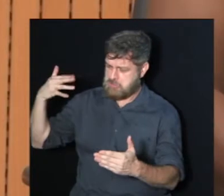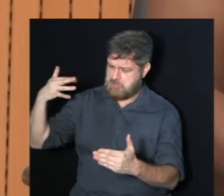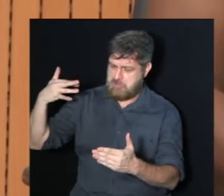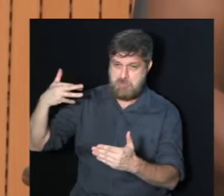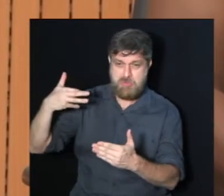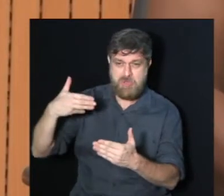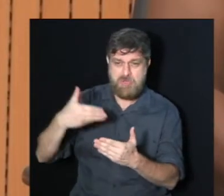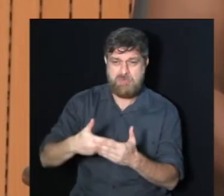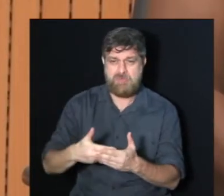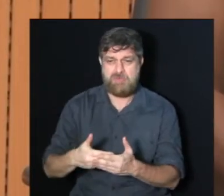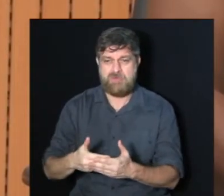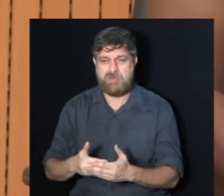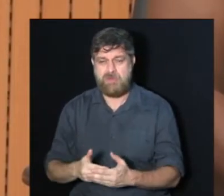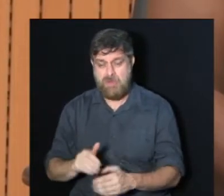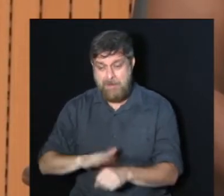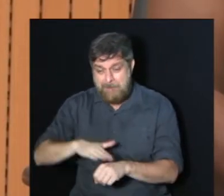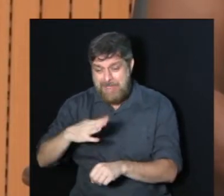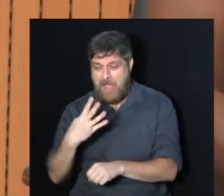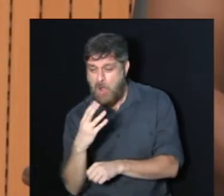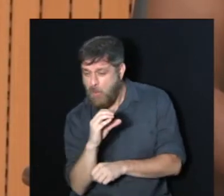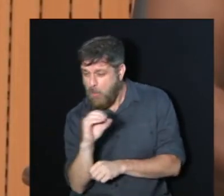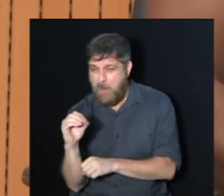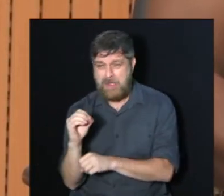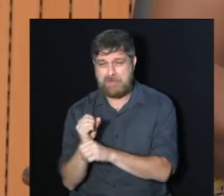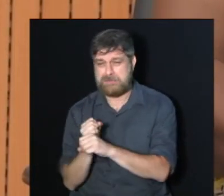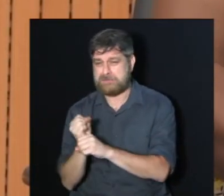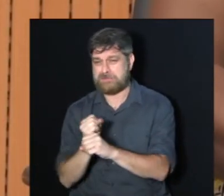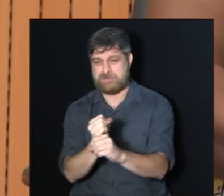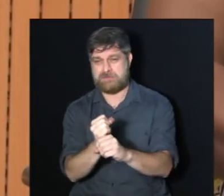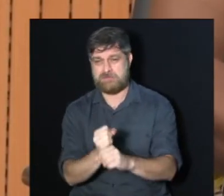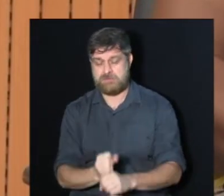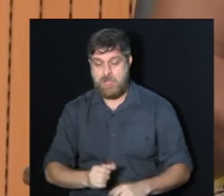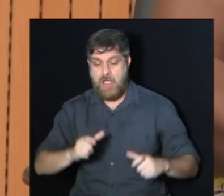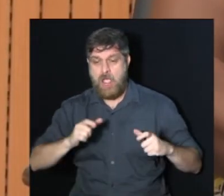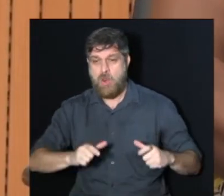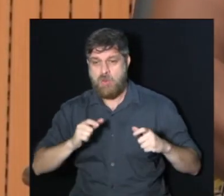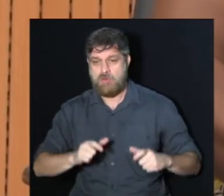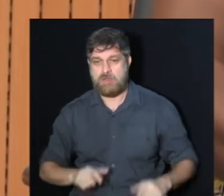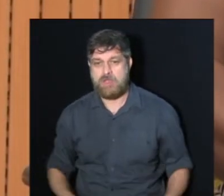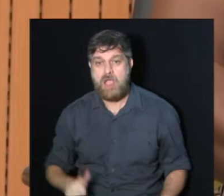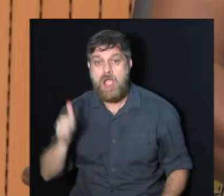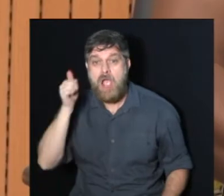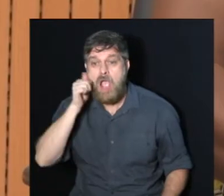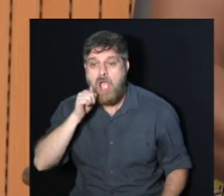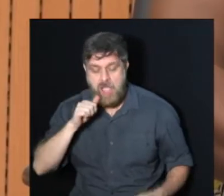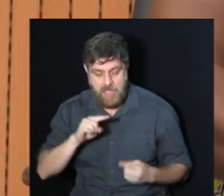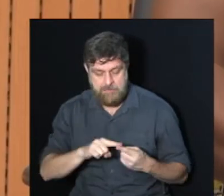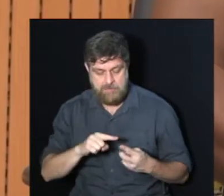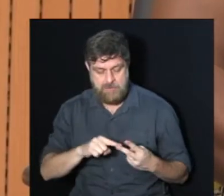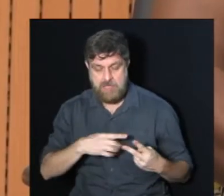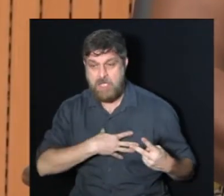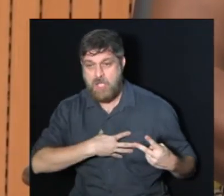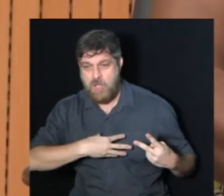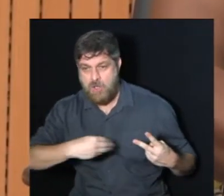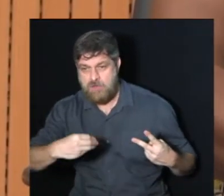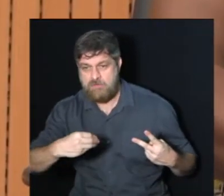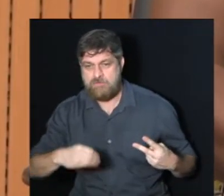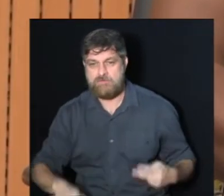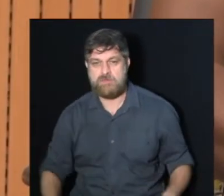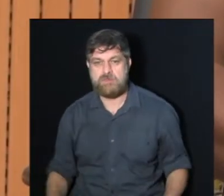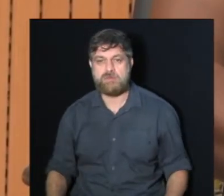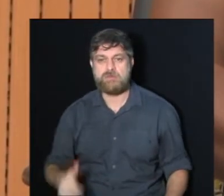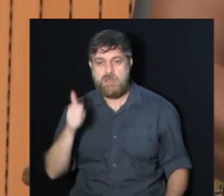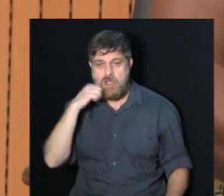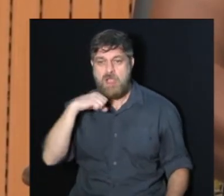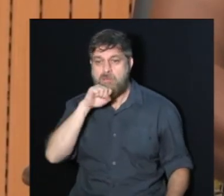tem mais de 400 anos. É o lugar onde acolhe a mãe, o filho, a mãe, o